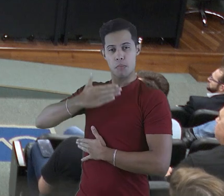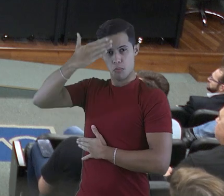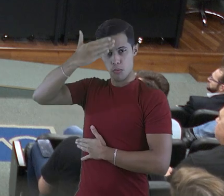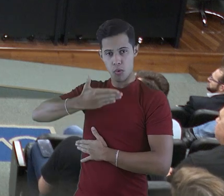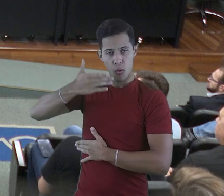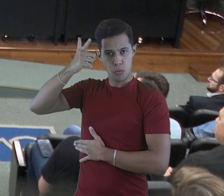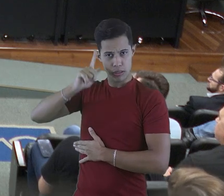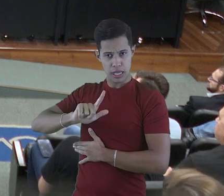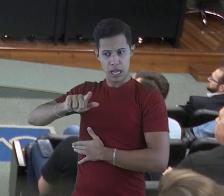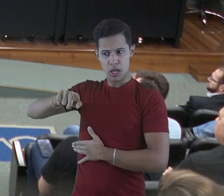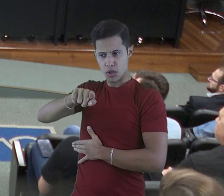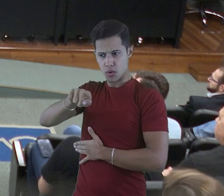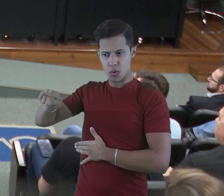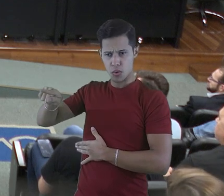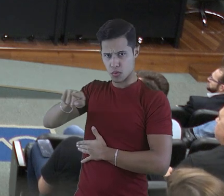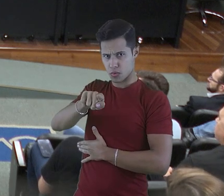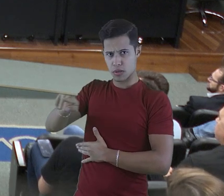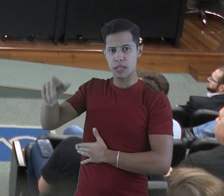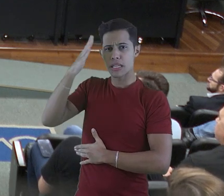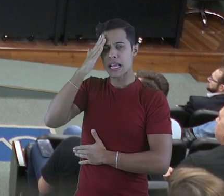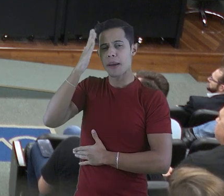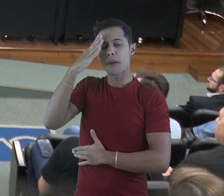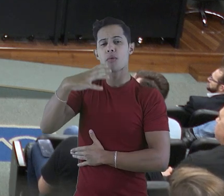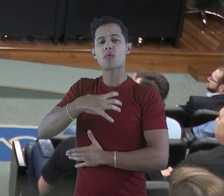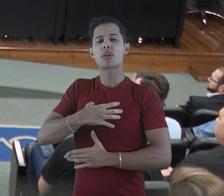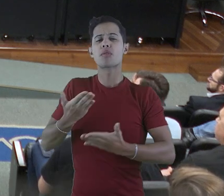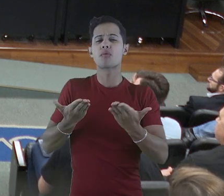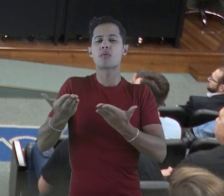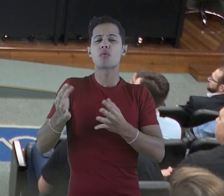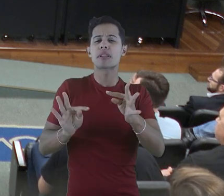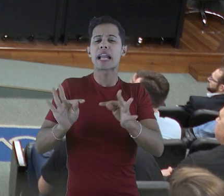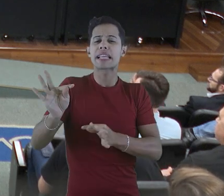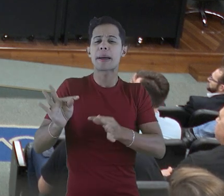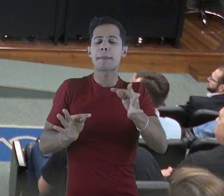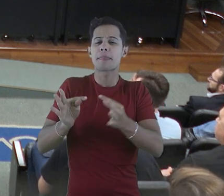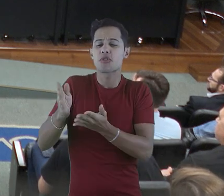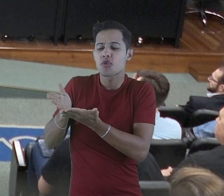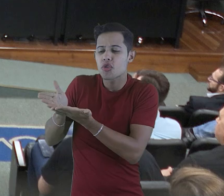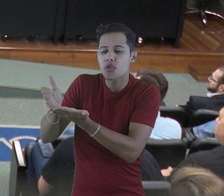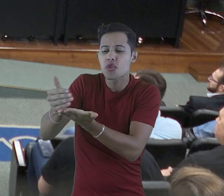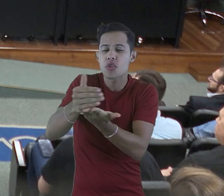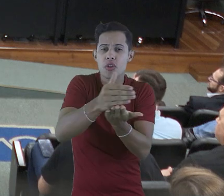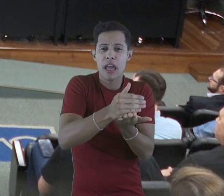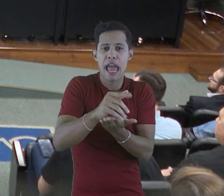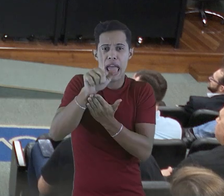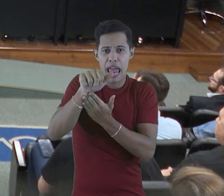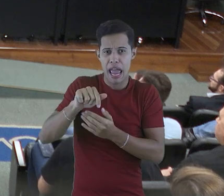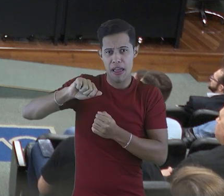qual o tratamento de dados é realizado que tratamento todo tratamento